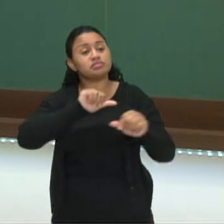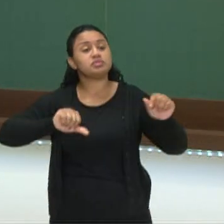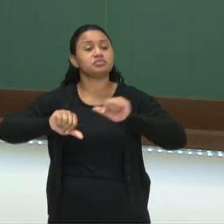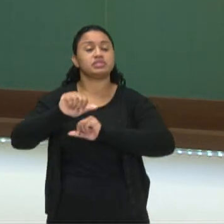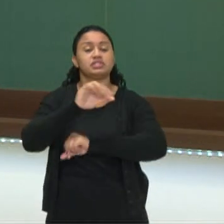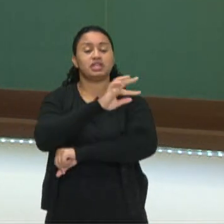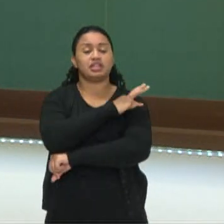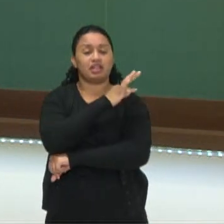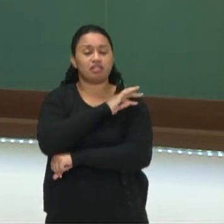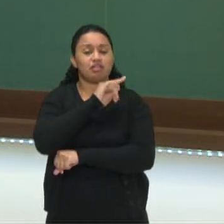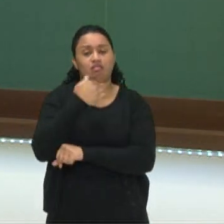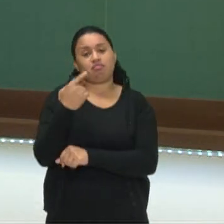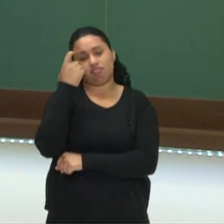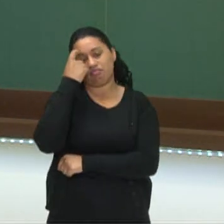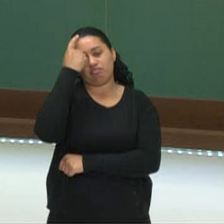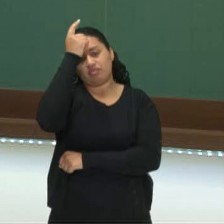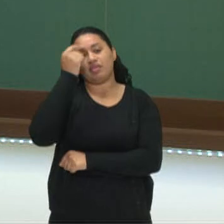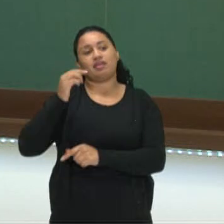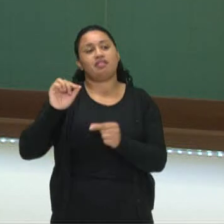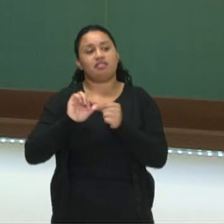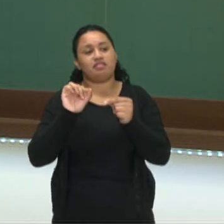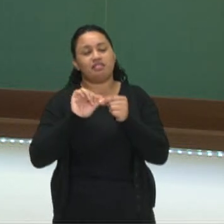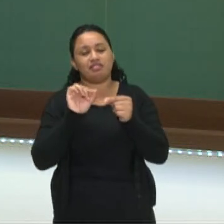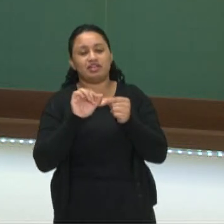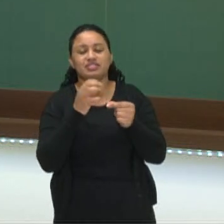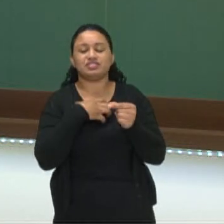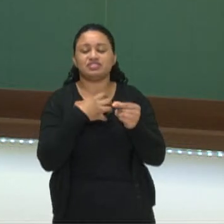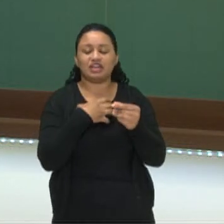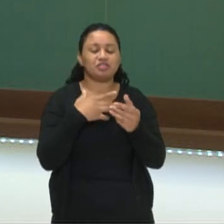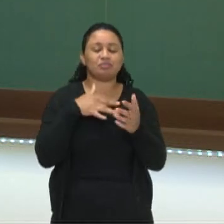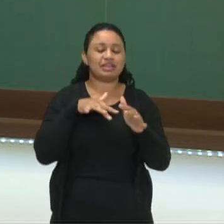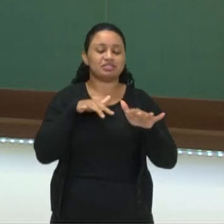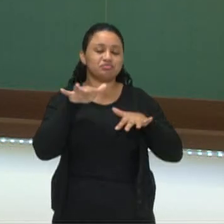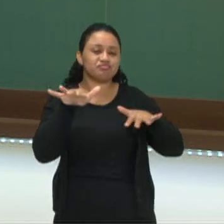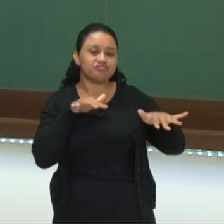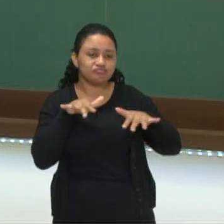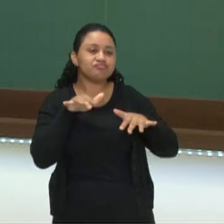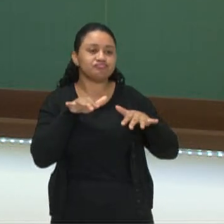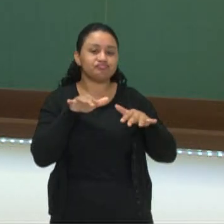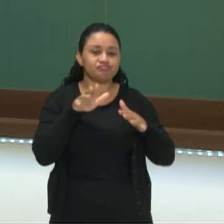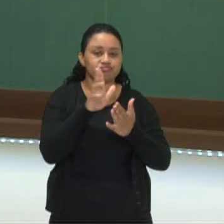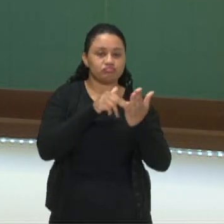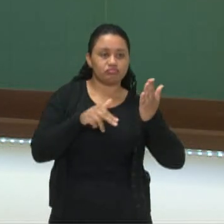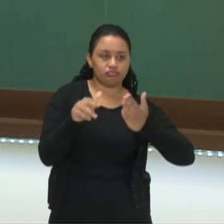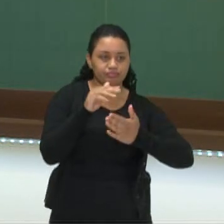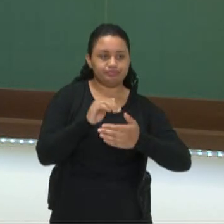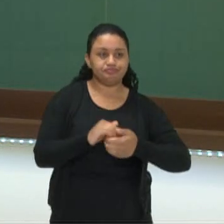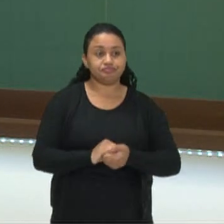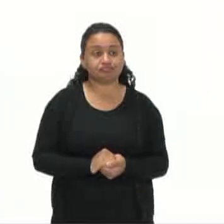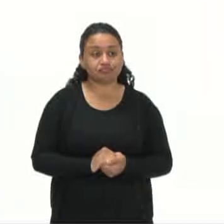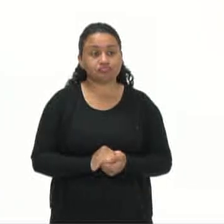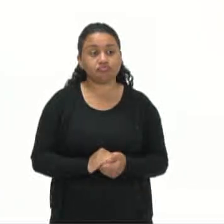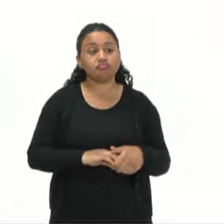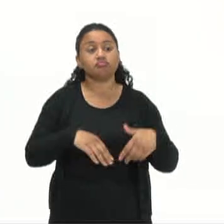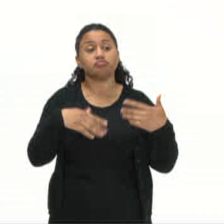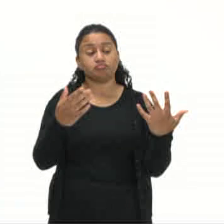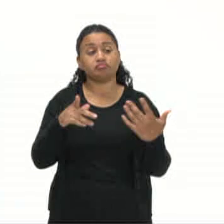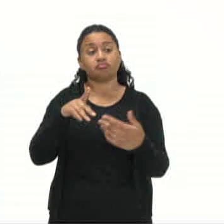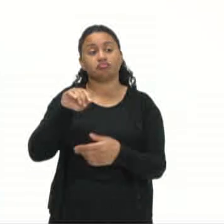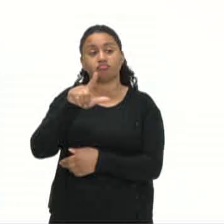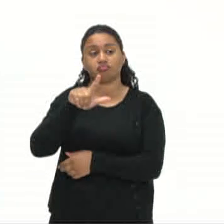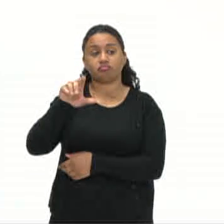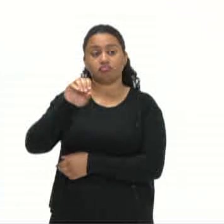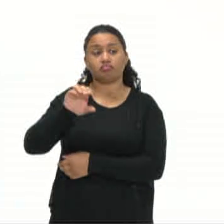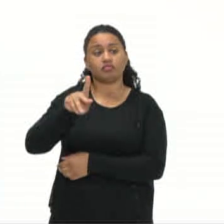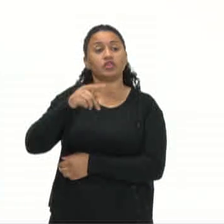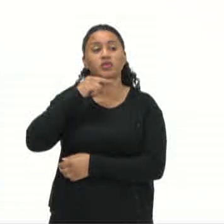que ele desenvolve e ele dá esse teor mais performático nessa obra. Porém, Pollock não conseguia vender seus quadrados